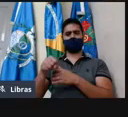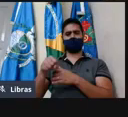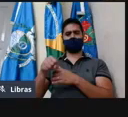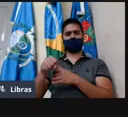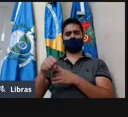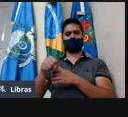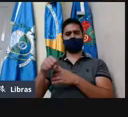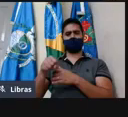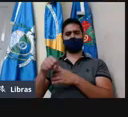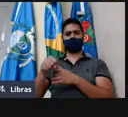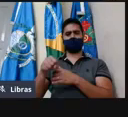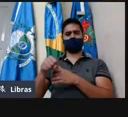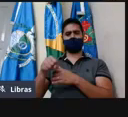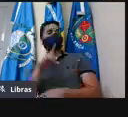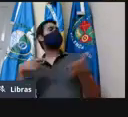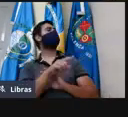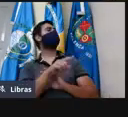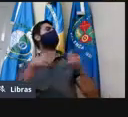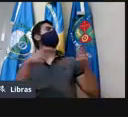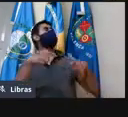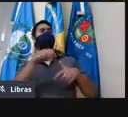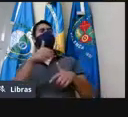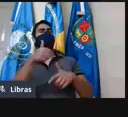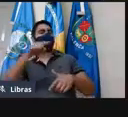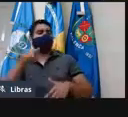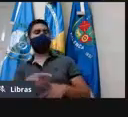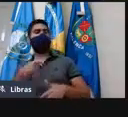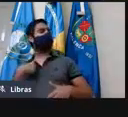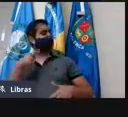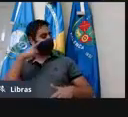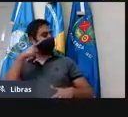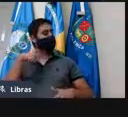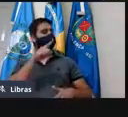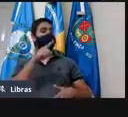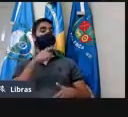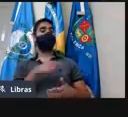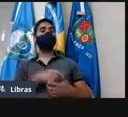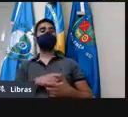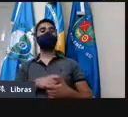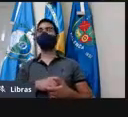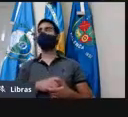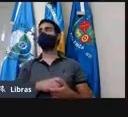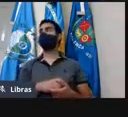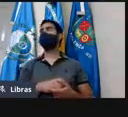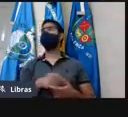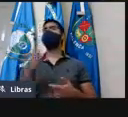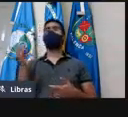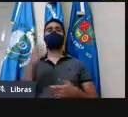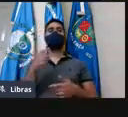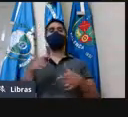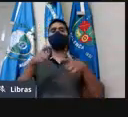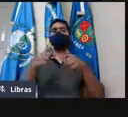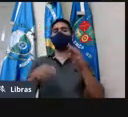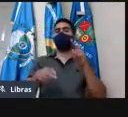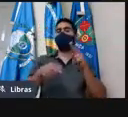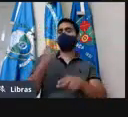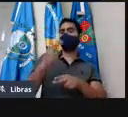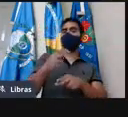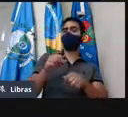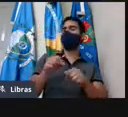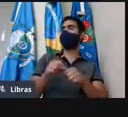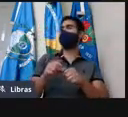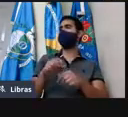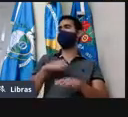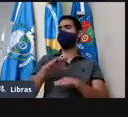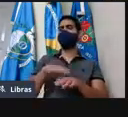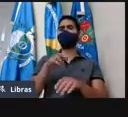11 milhões? Eu estou vendo lá. Eu fui fazer uma visita no novo centro cirúrgico, que já está com mais de 50% pronto.